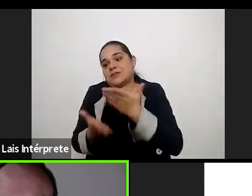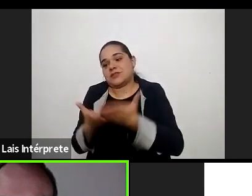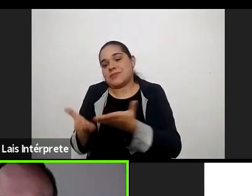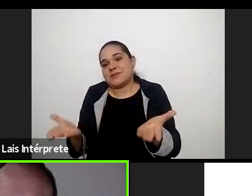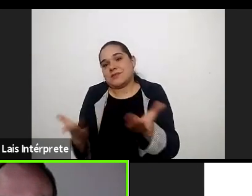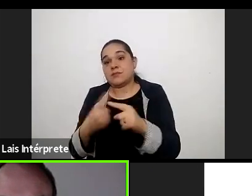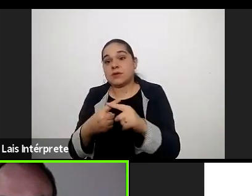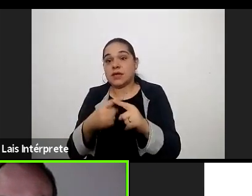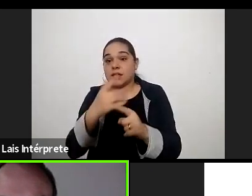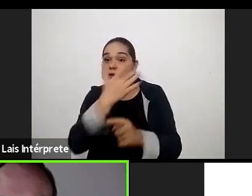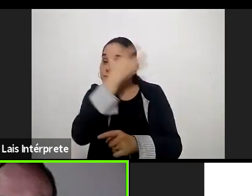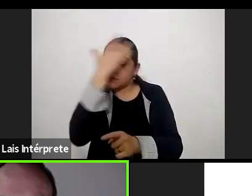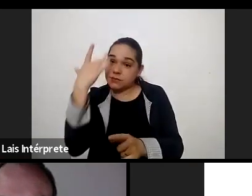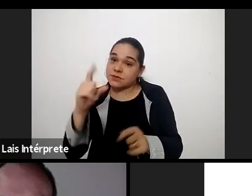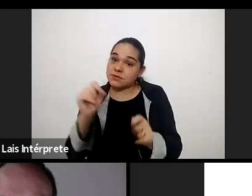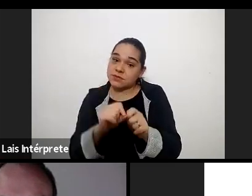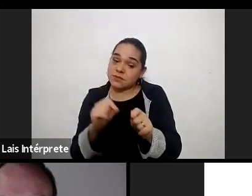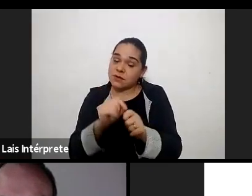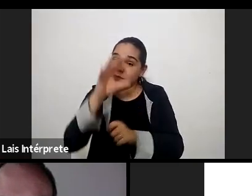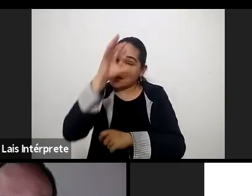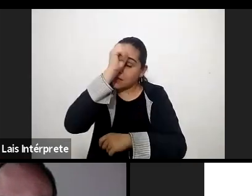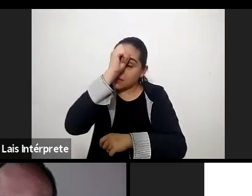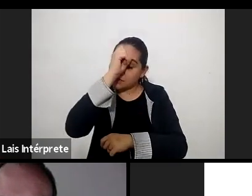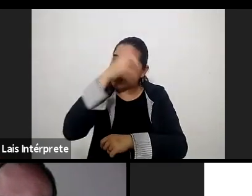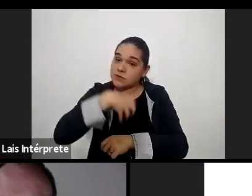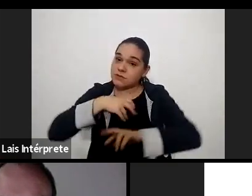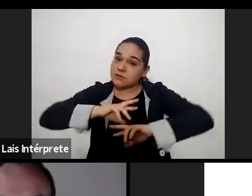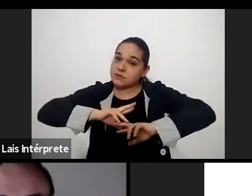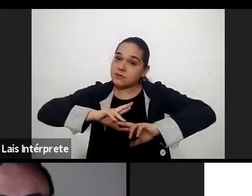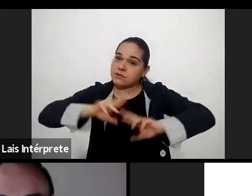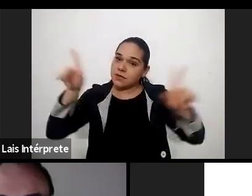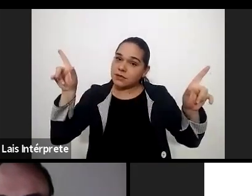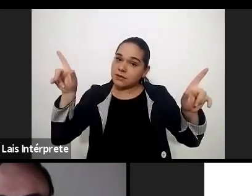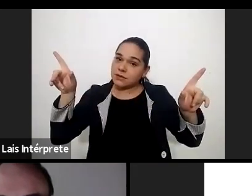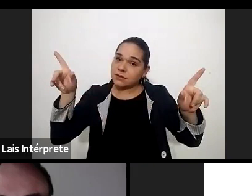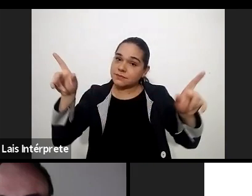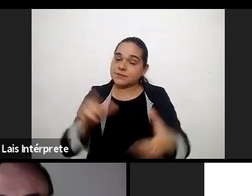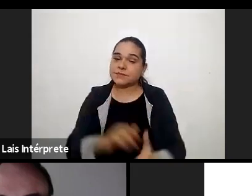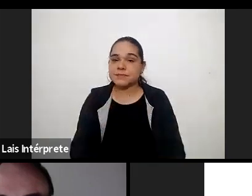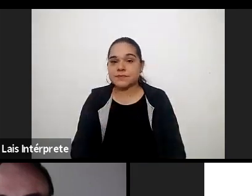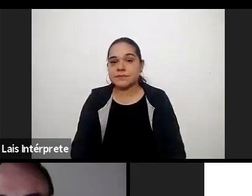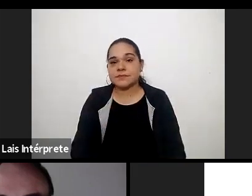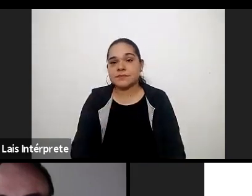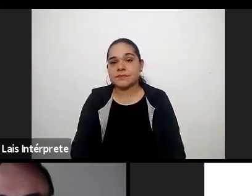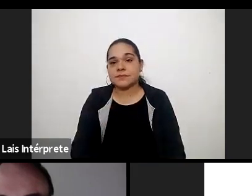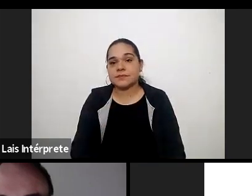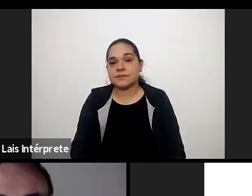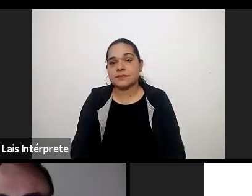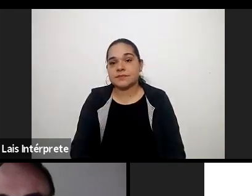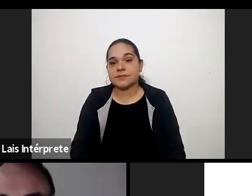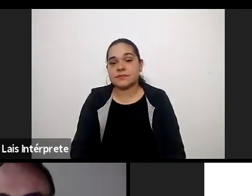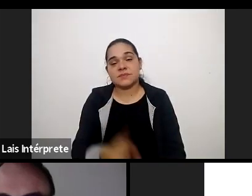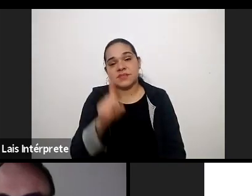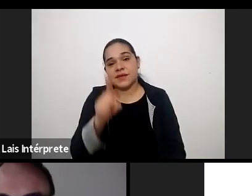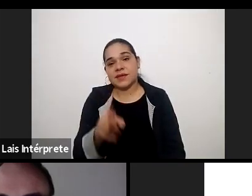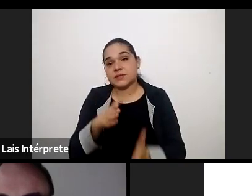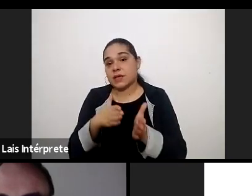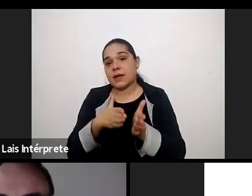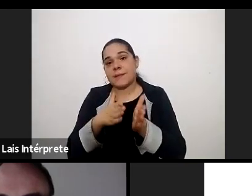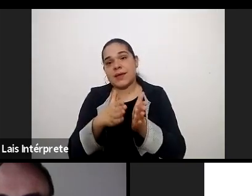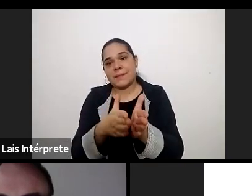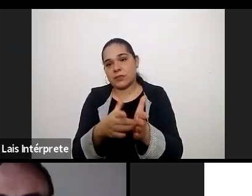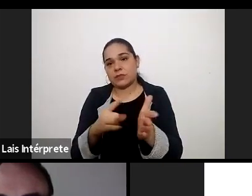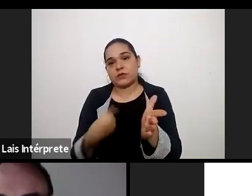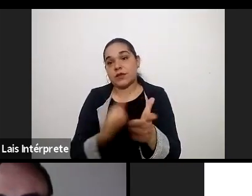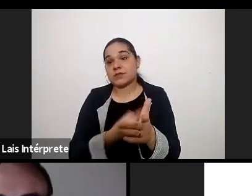estão se reinventando e quem não se arrebentar certamente não terá problema então é esse o casamento que a gente vai